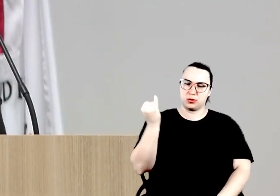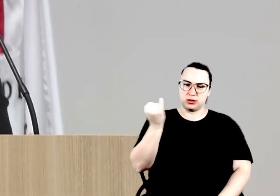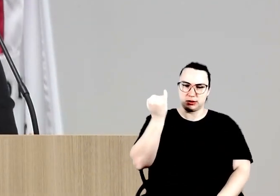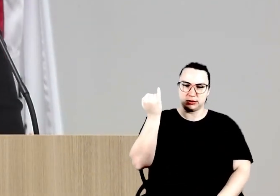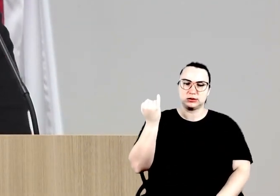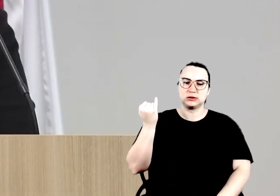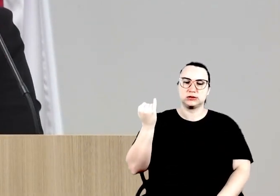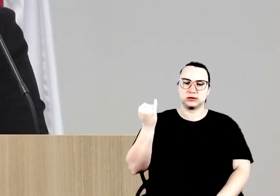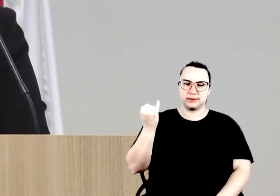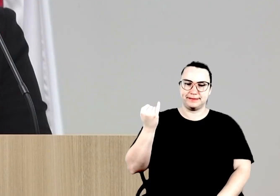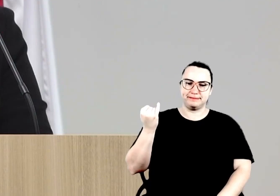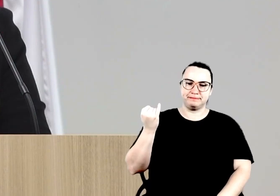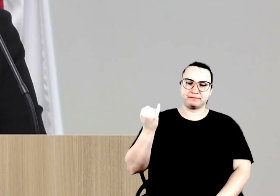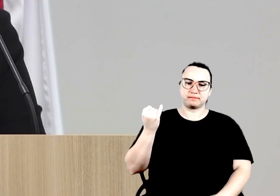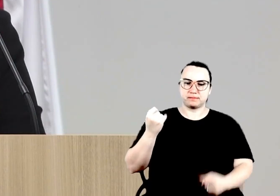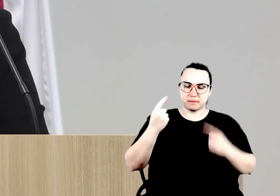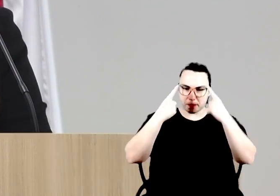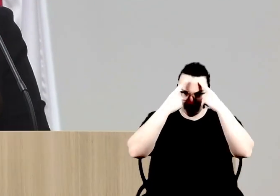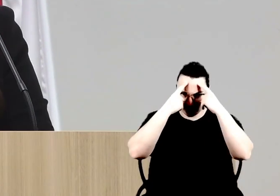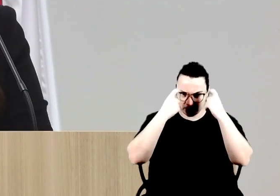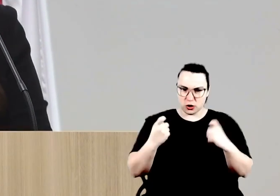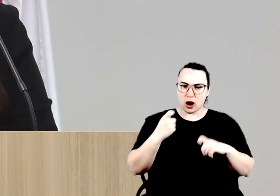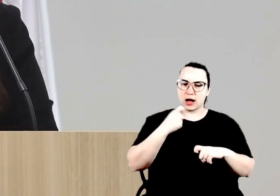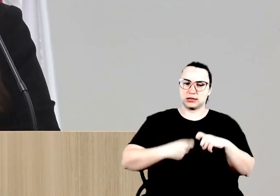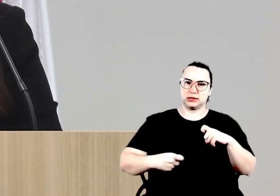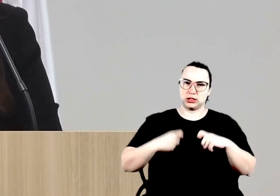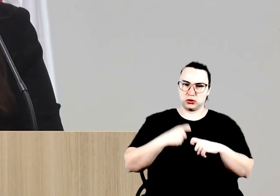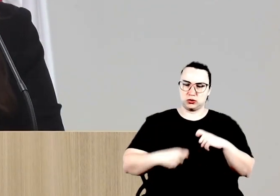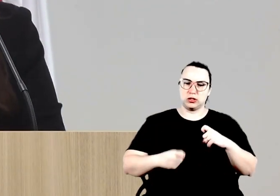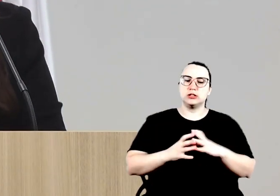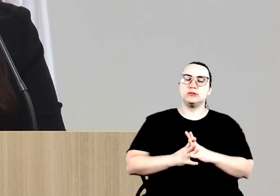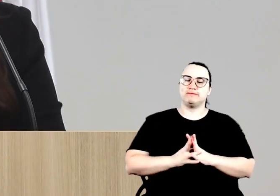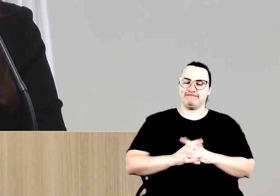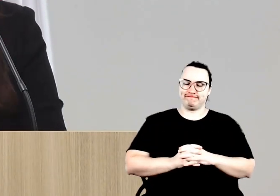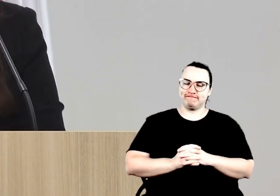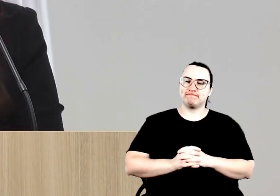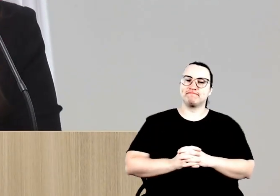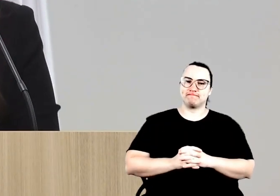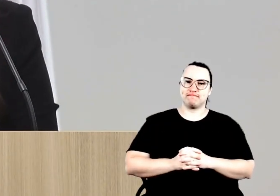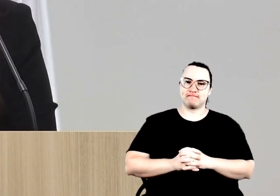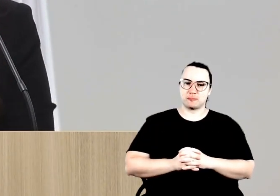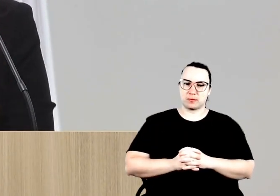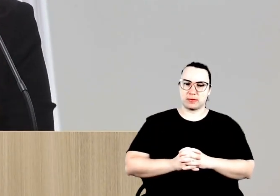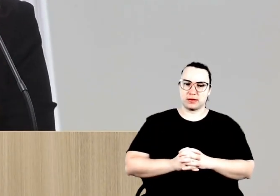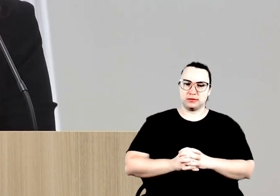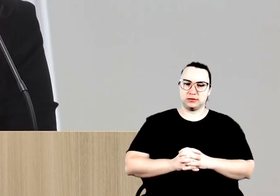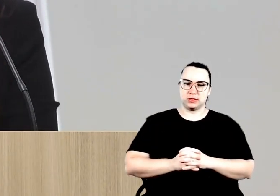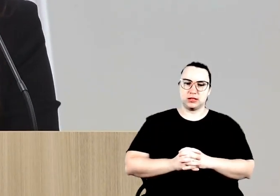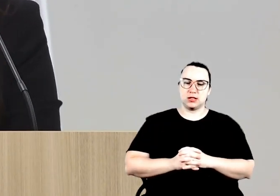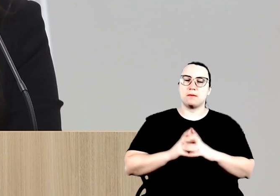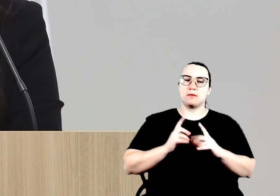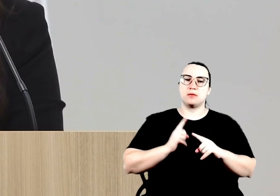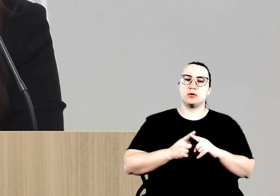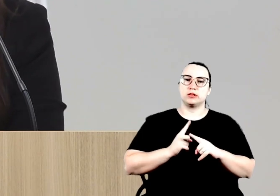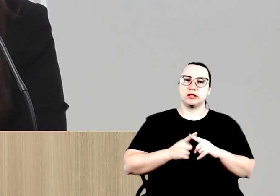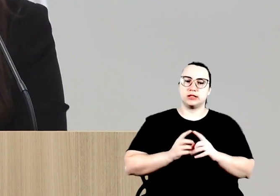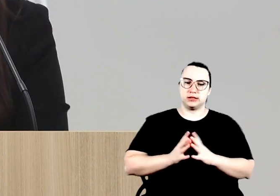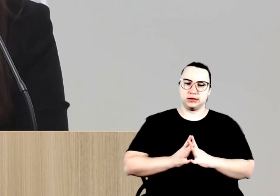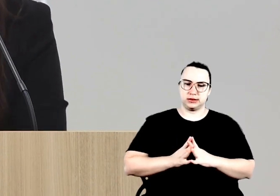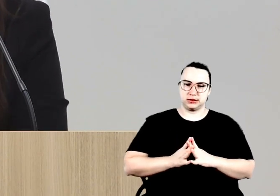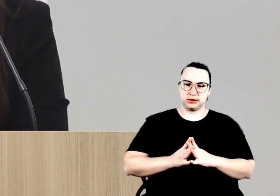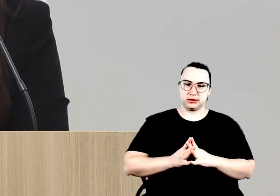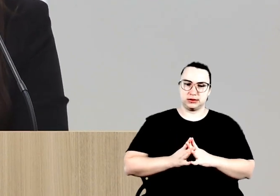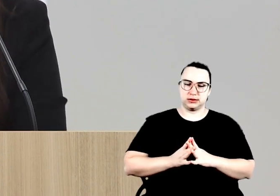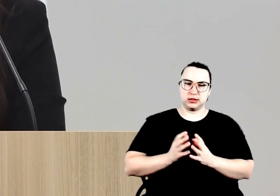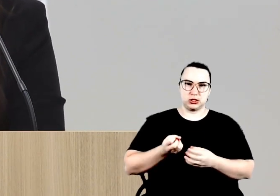da questão da violência sexual, dessa temática. Importância por quê? Porque, segundo dados